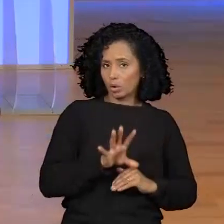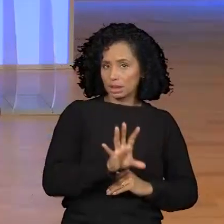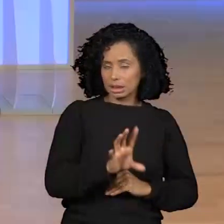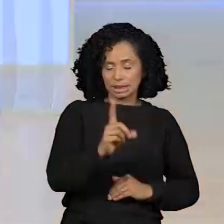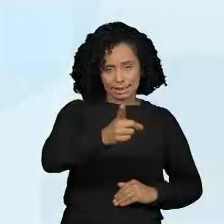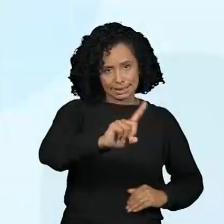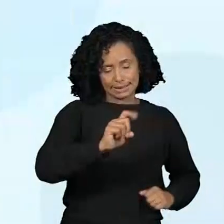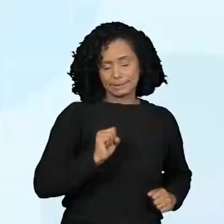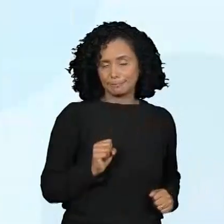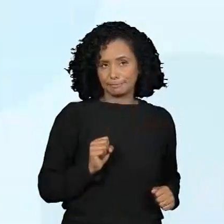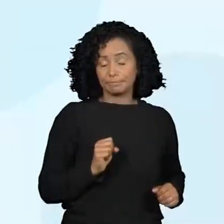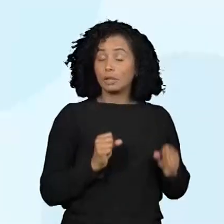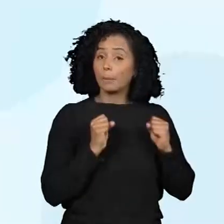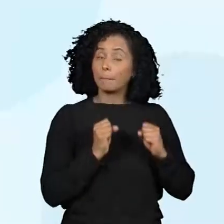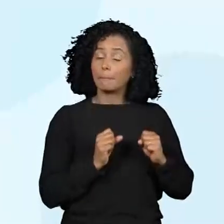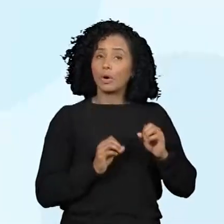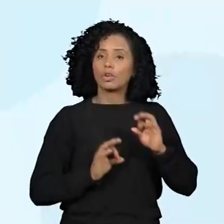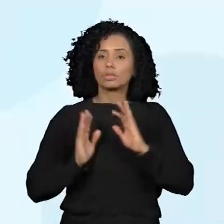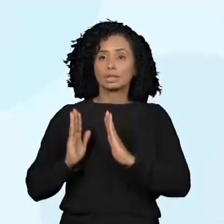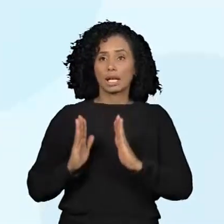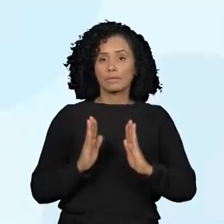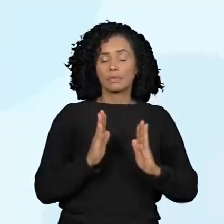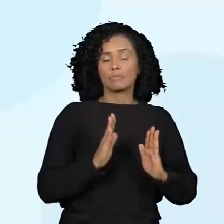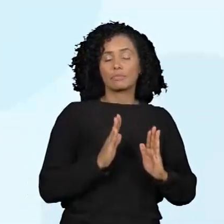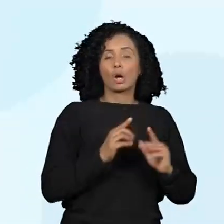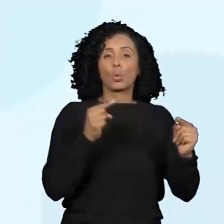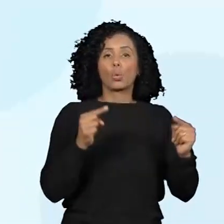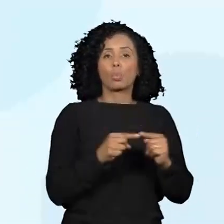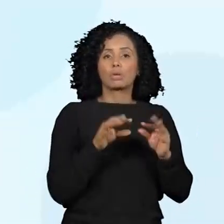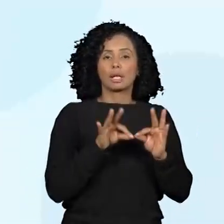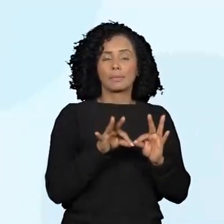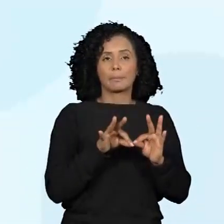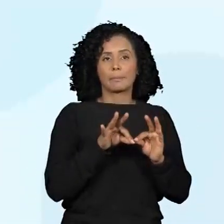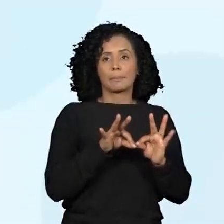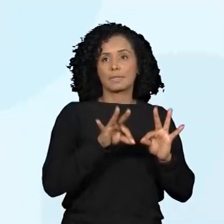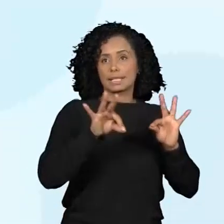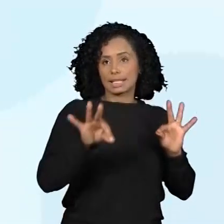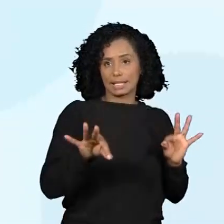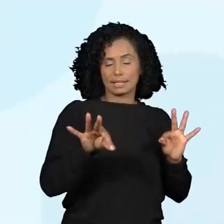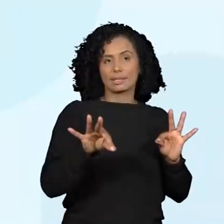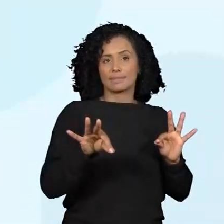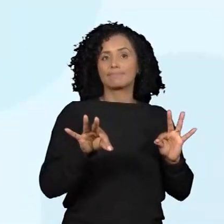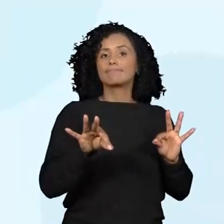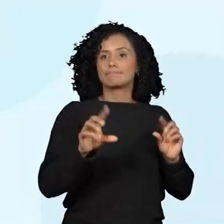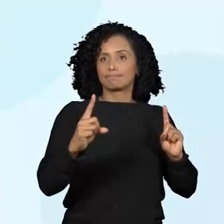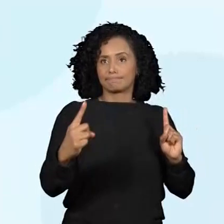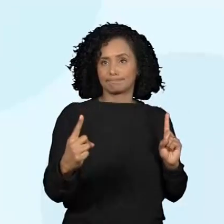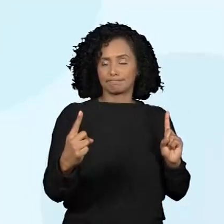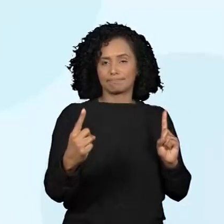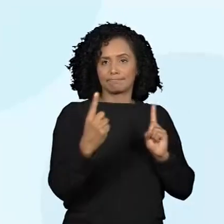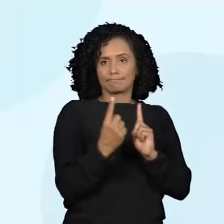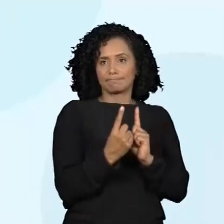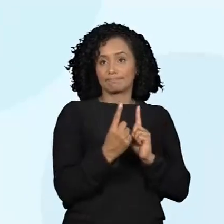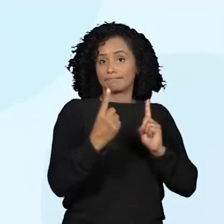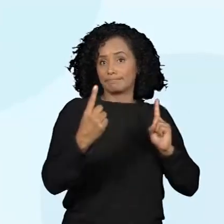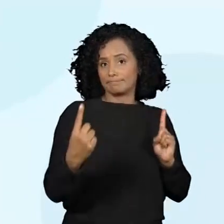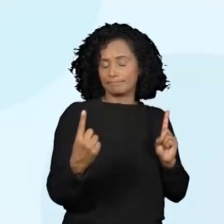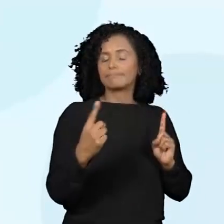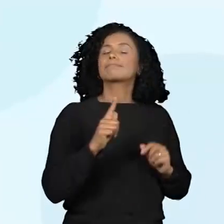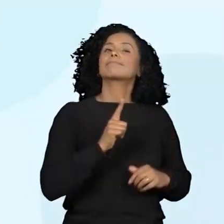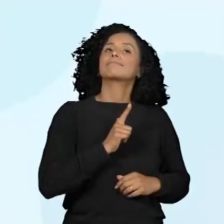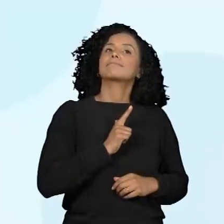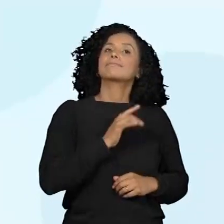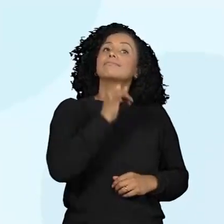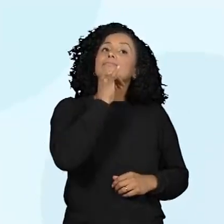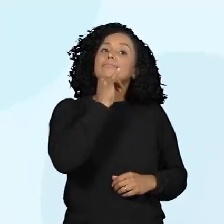ser classificadas de acordo com a distância em que os oponentes estão ali durante a luta. Temos as